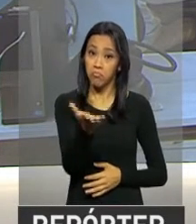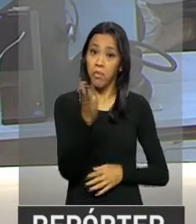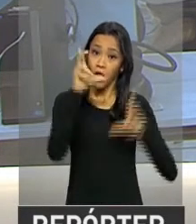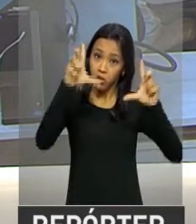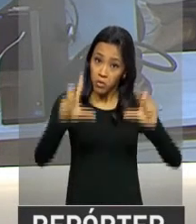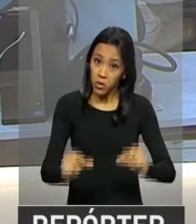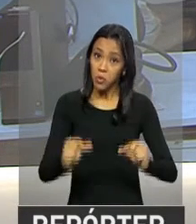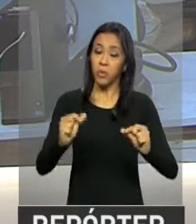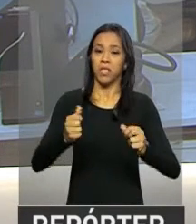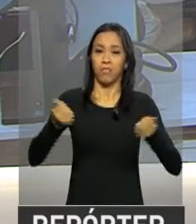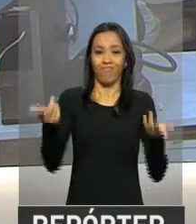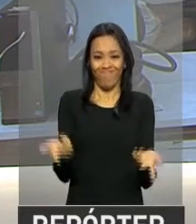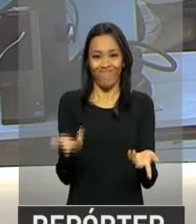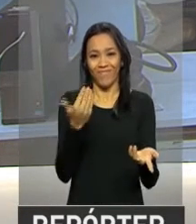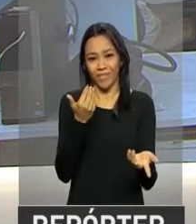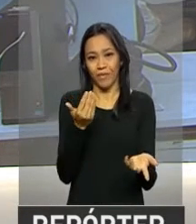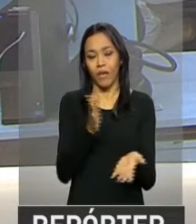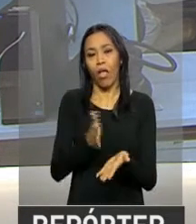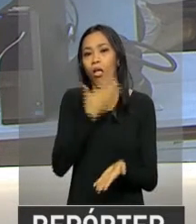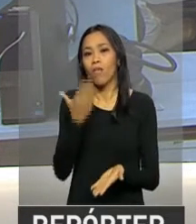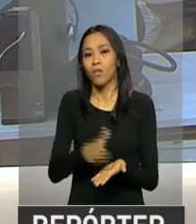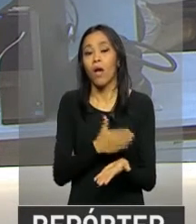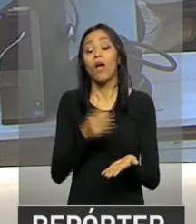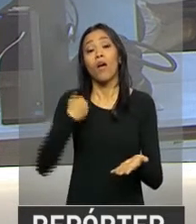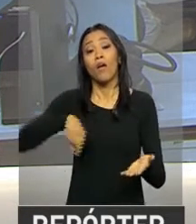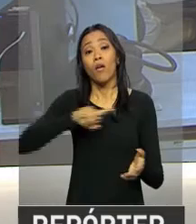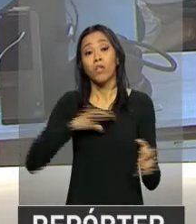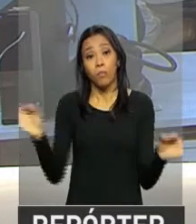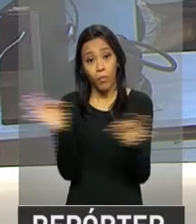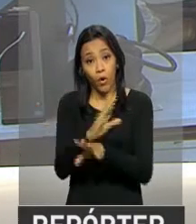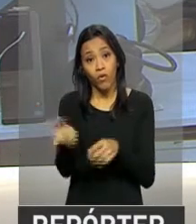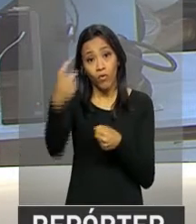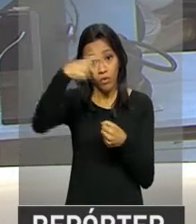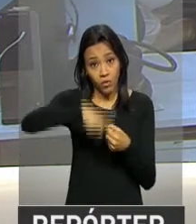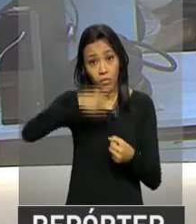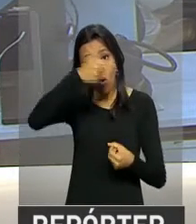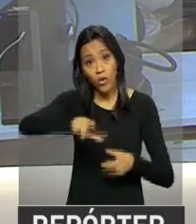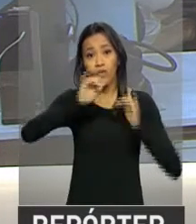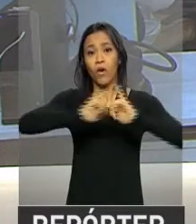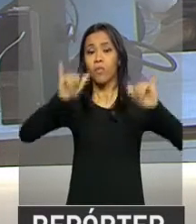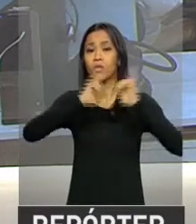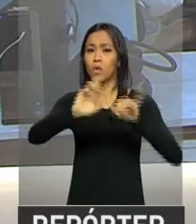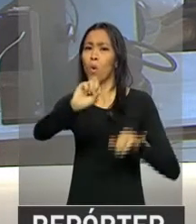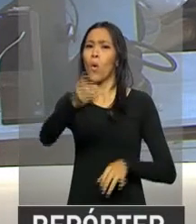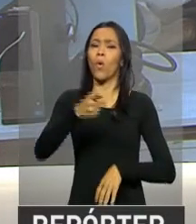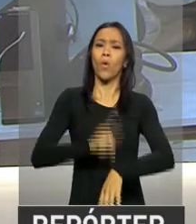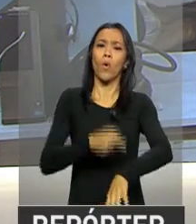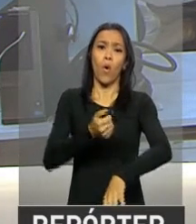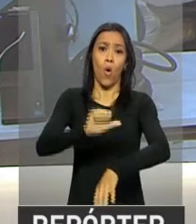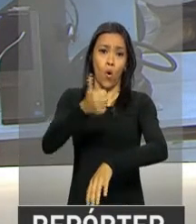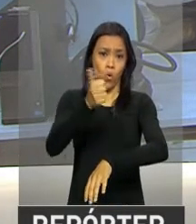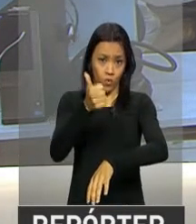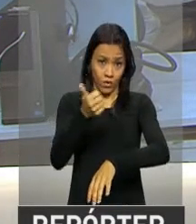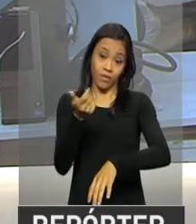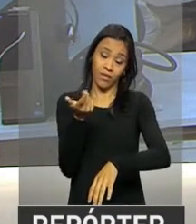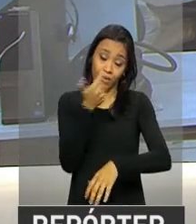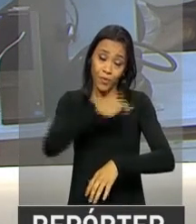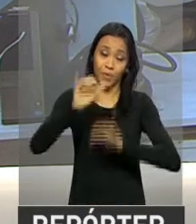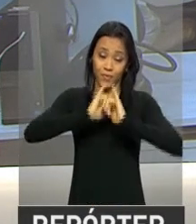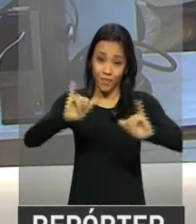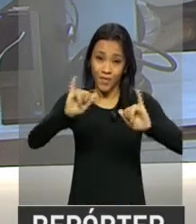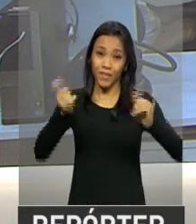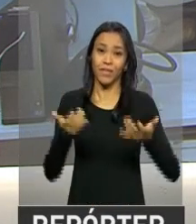diminuir esse desperdício. A gente fica por aqui, voltamos a qualquer momento com outras informações ou às 11 horas com o próximo boletim de